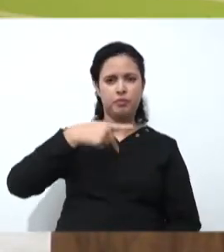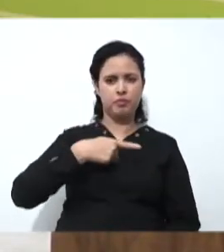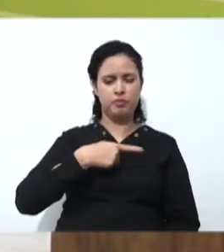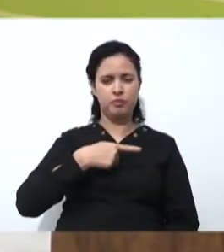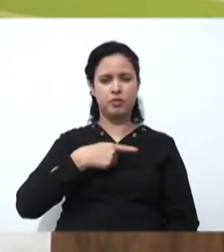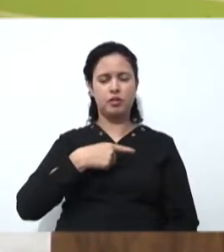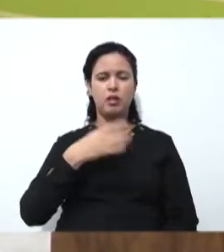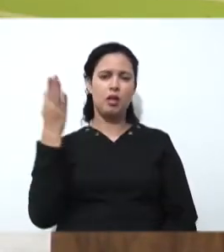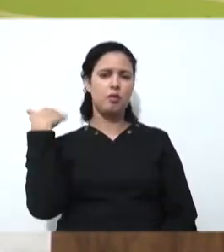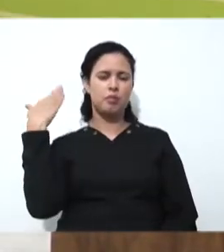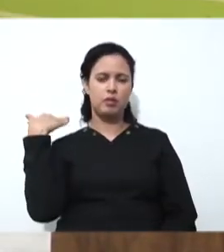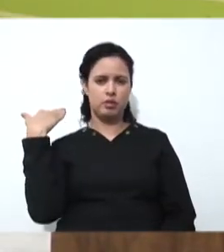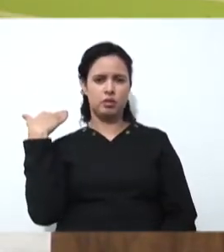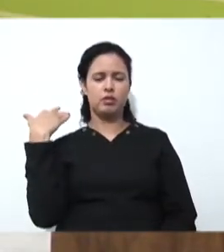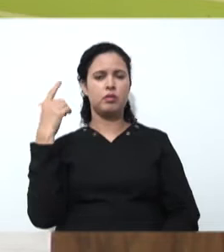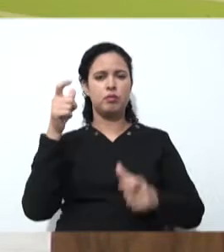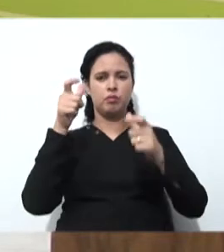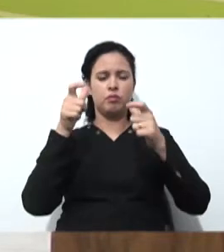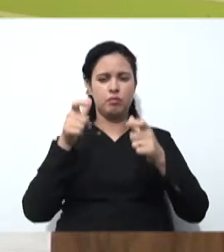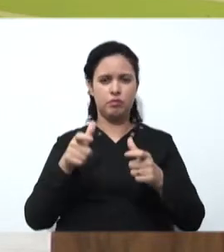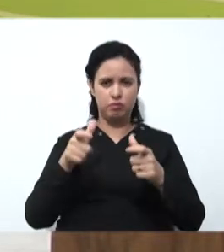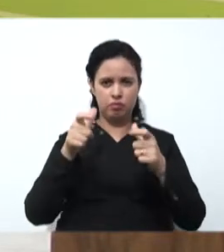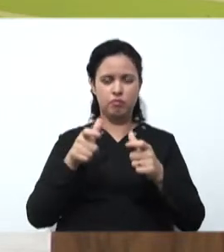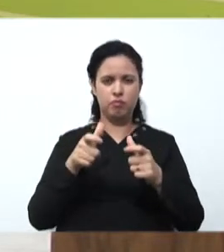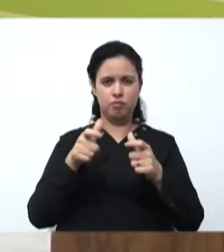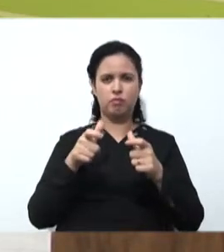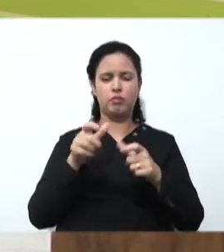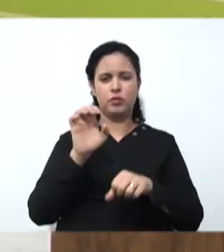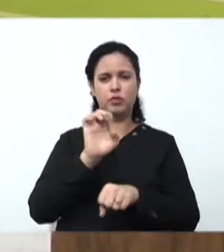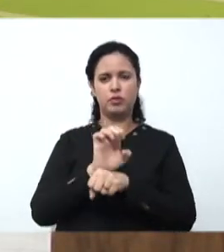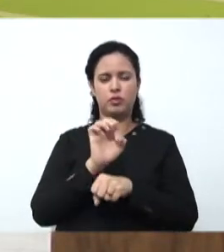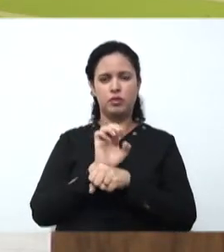de Juara, no estado de Mato Grosso. Então, no interior,